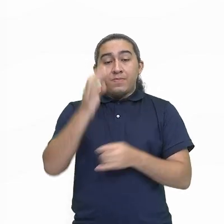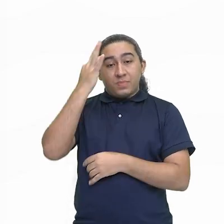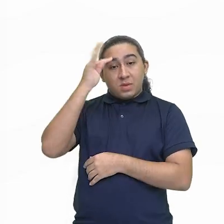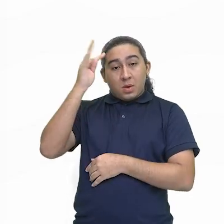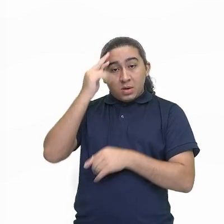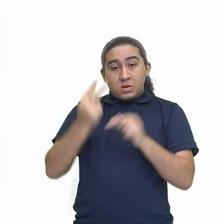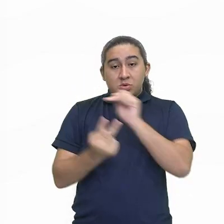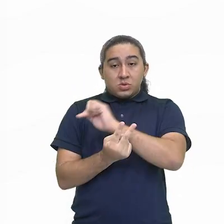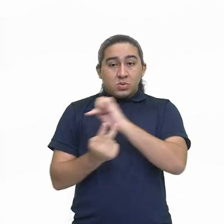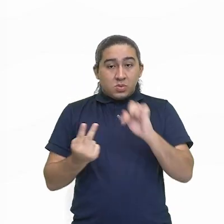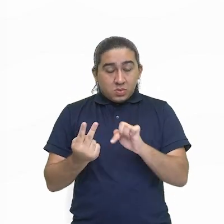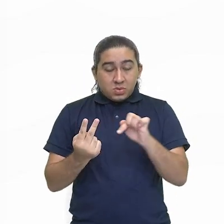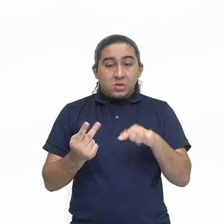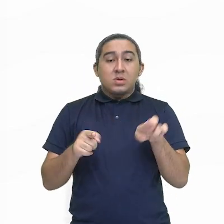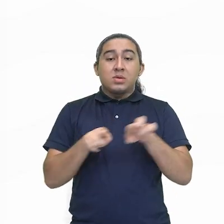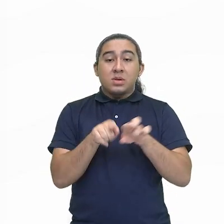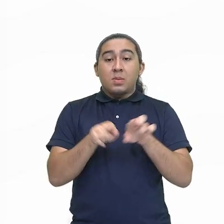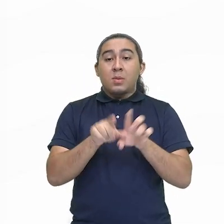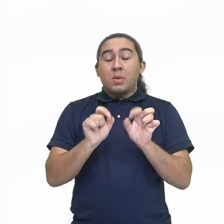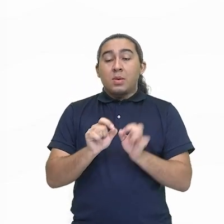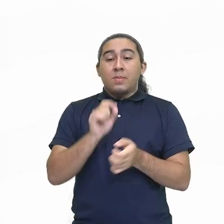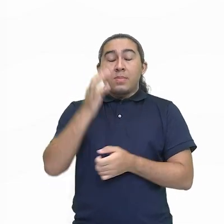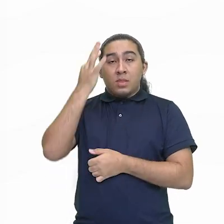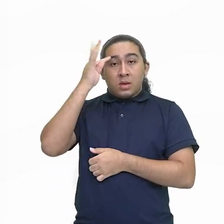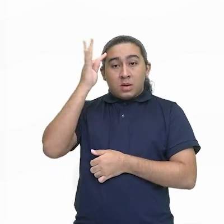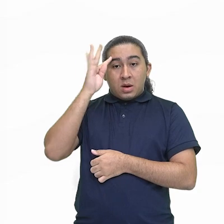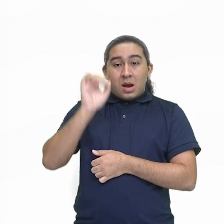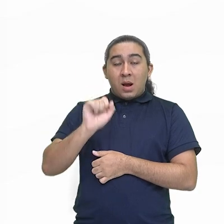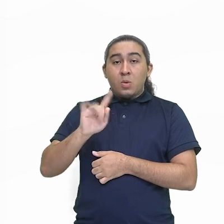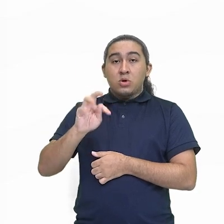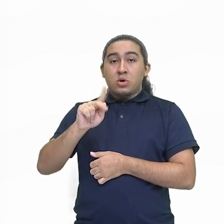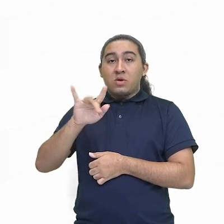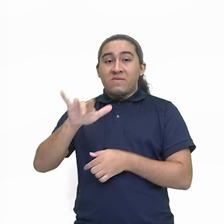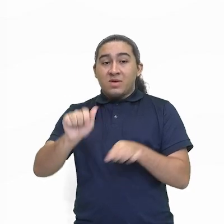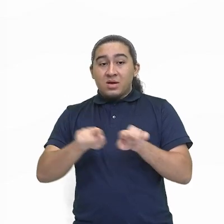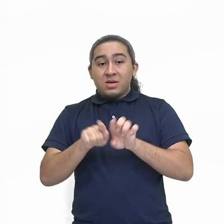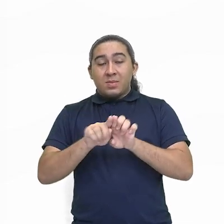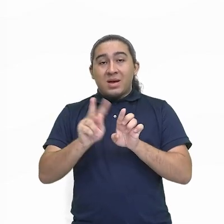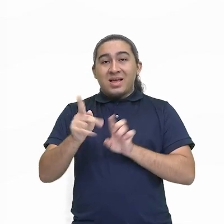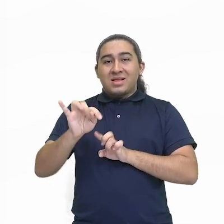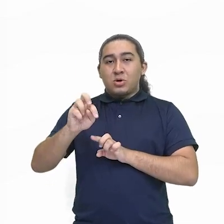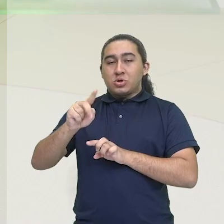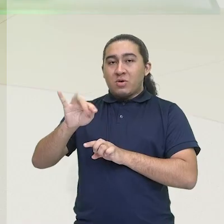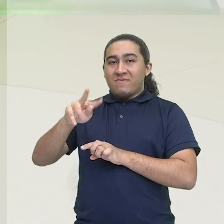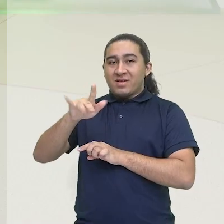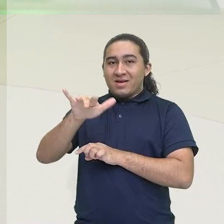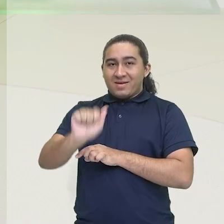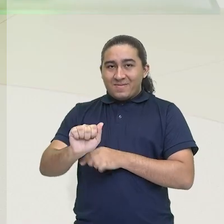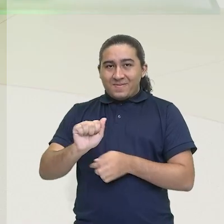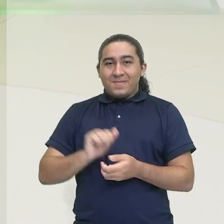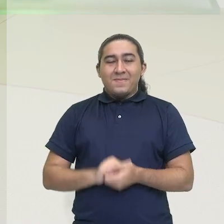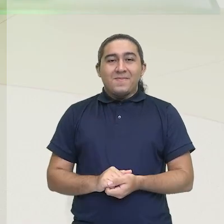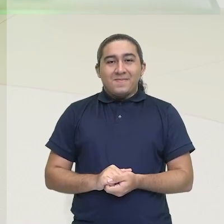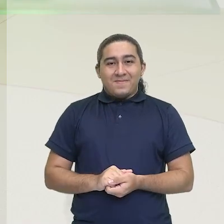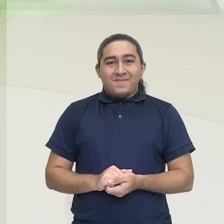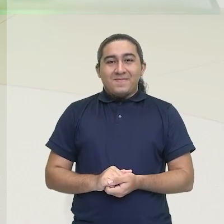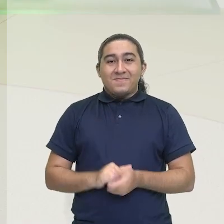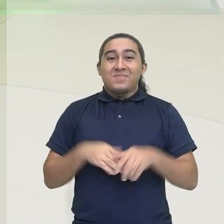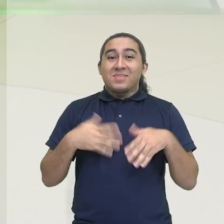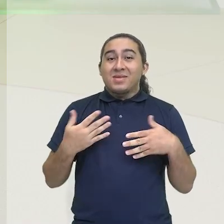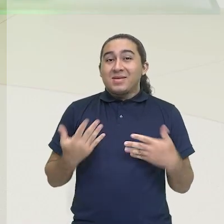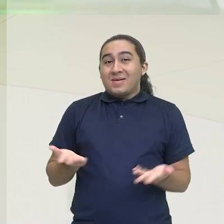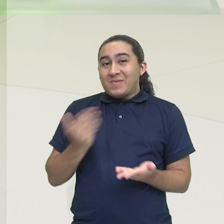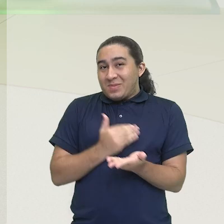Teoria de Oparin e Haldane, Hipótese autotrófica e heterotrófica.